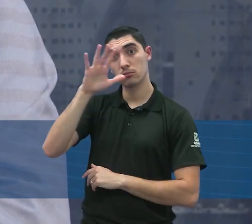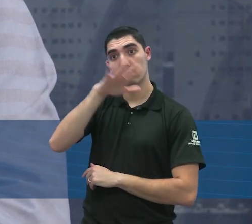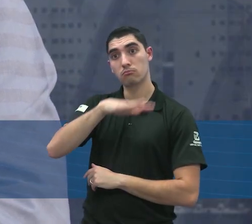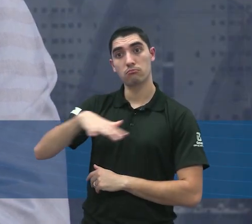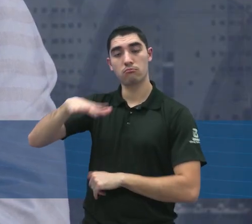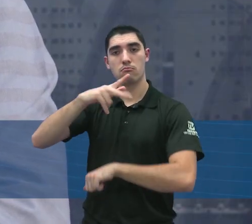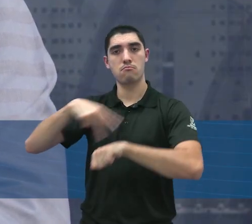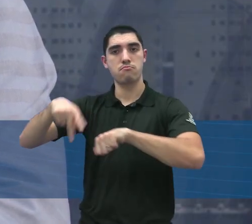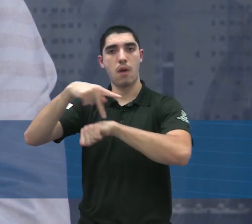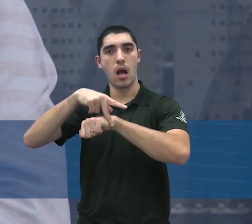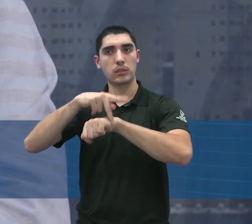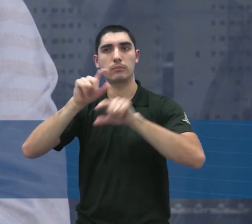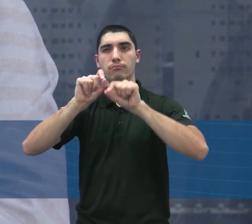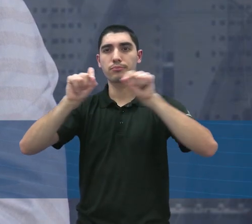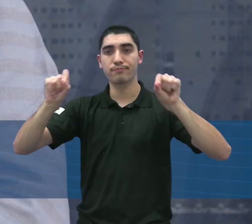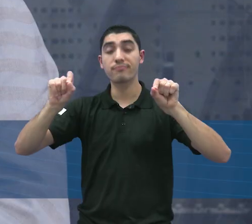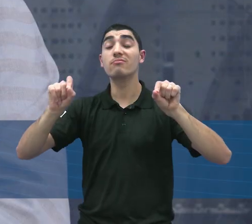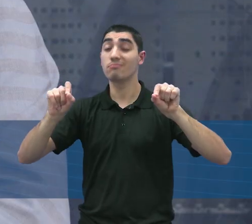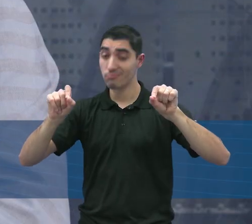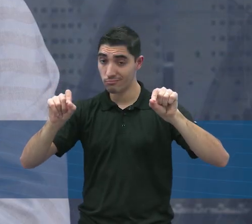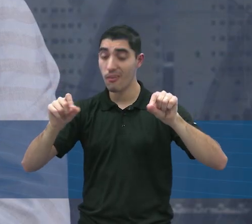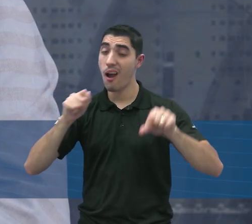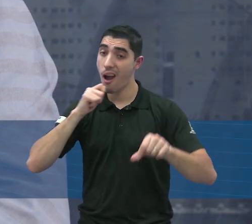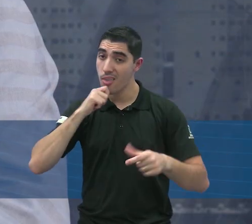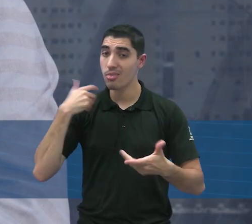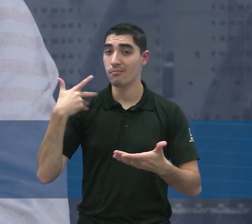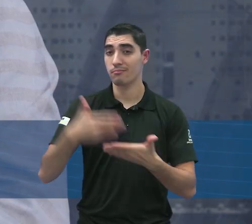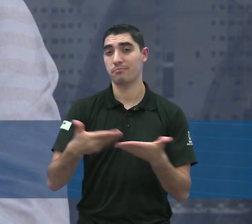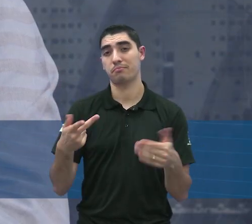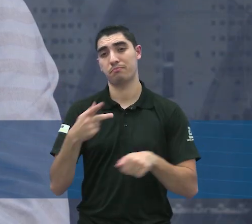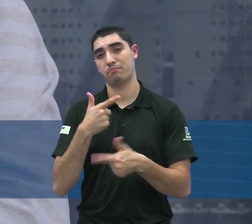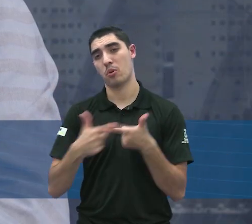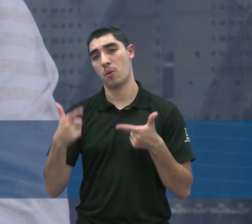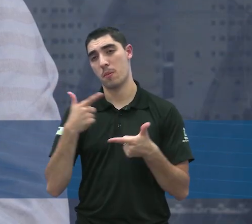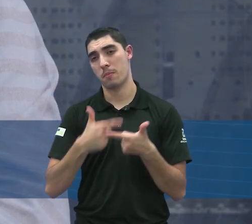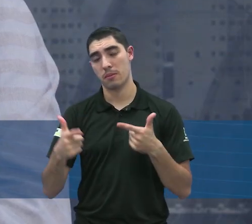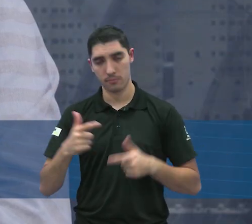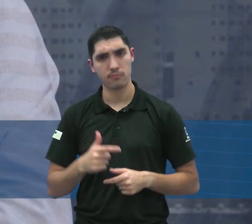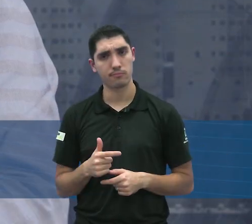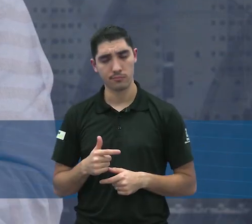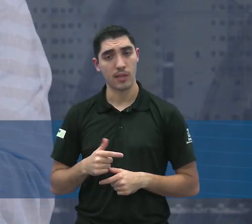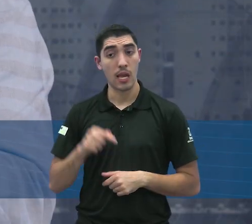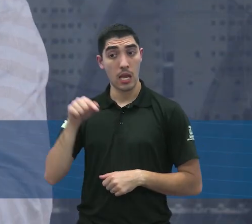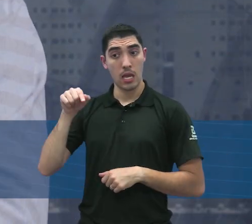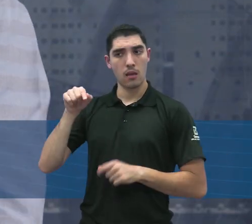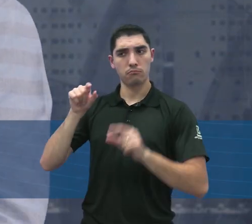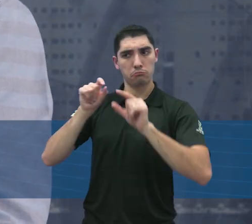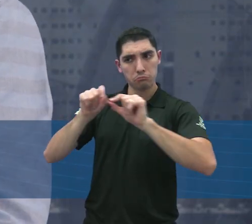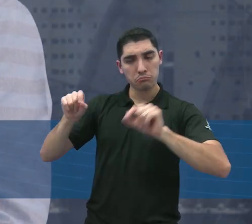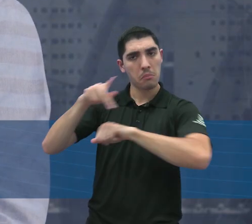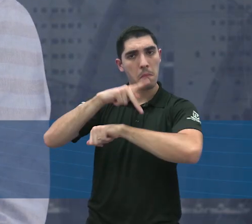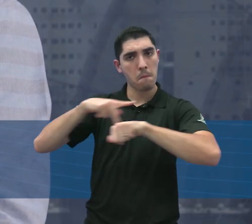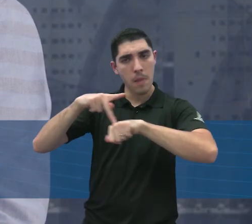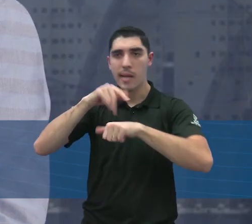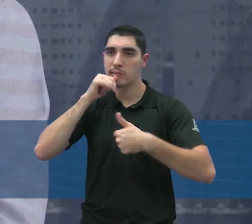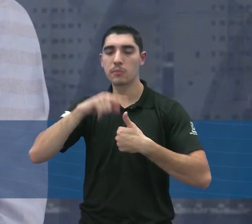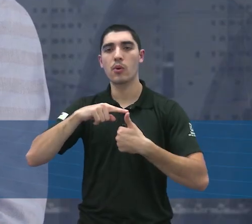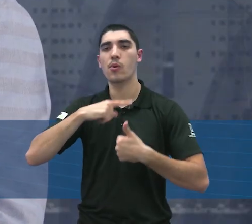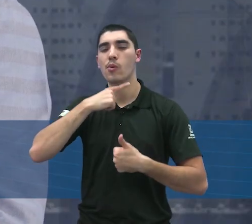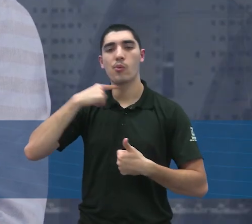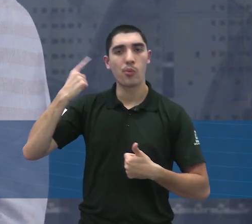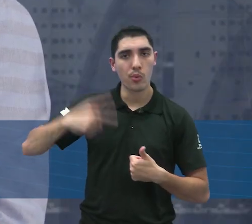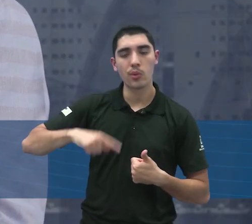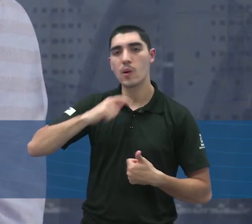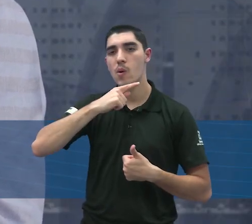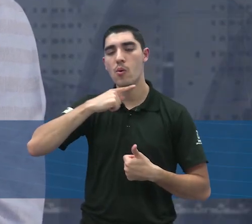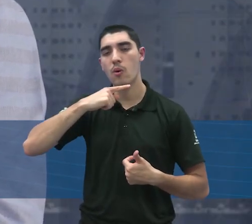do mundo, é um problema. Todos os países que estão agora neste movimento, notadamente a Rússia, a Ucrânia,